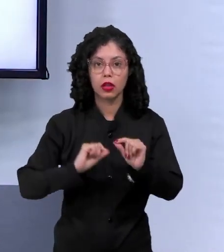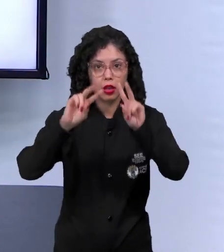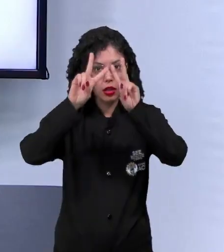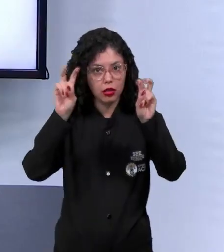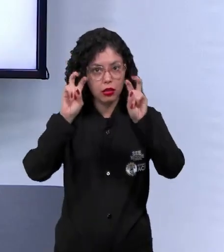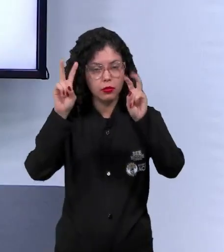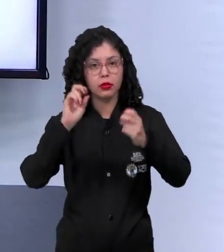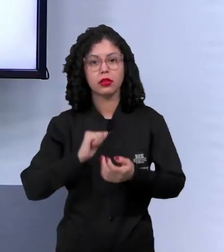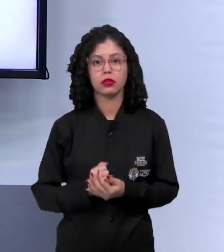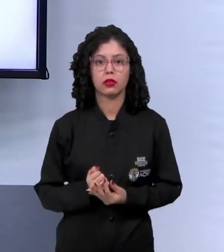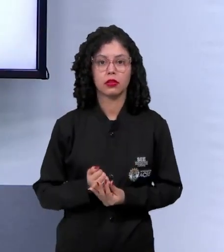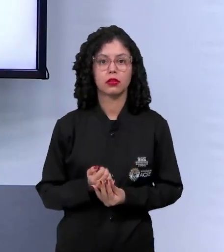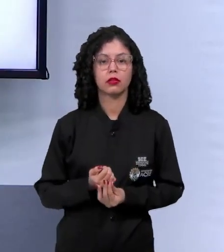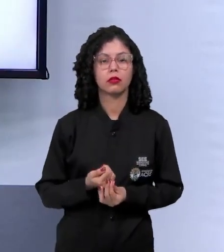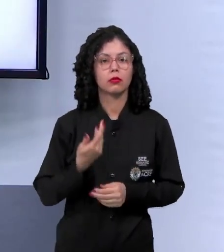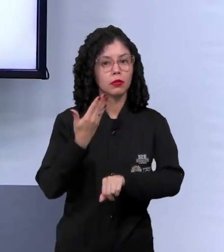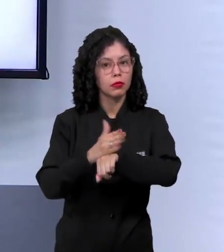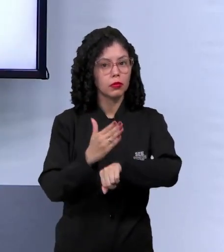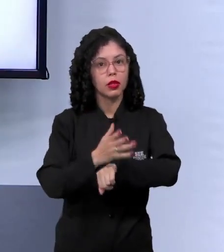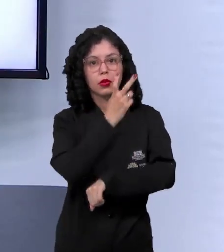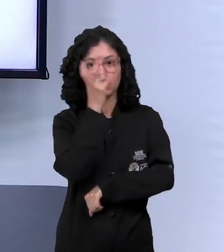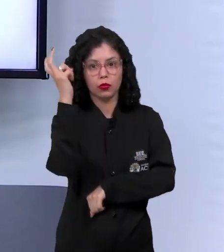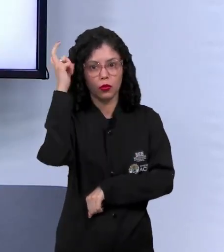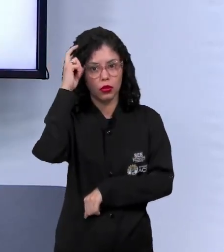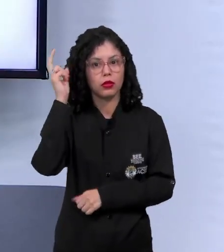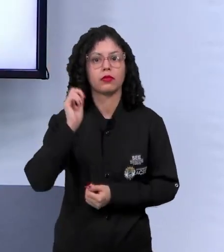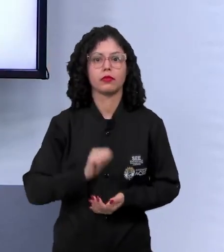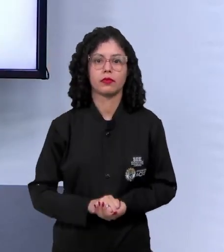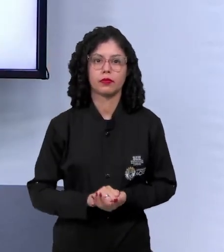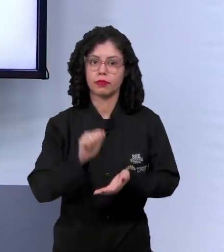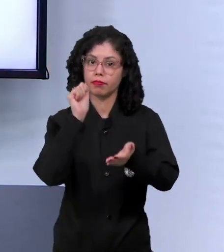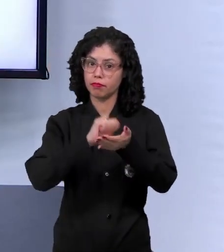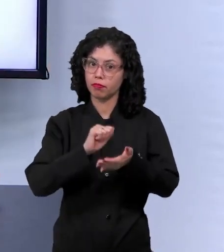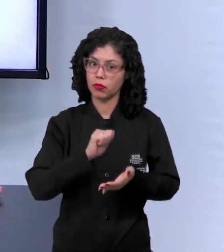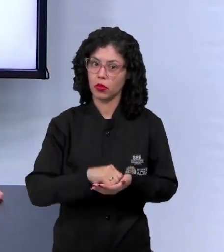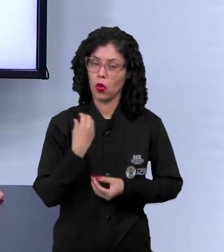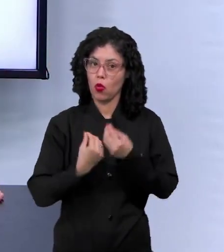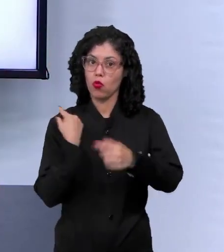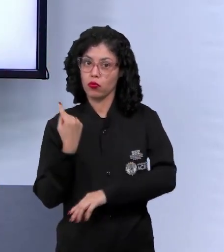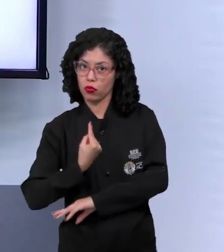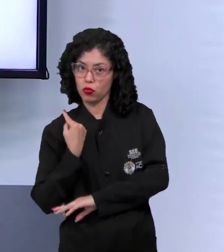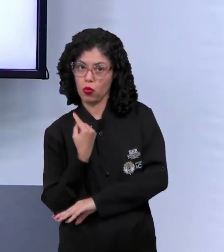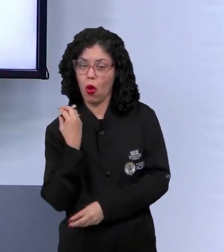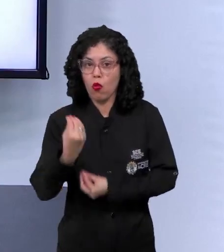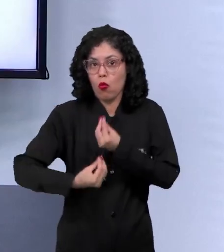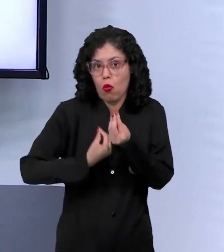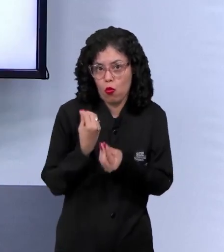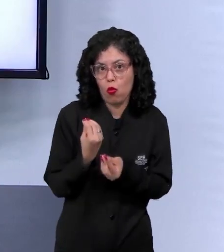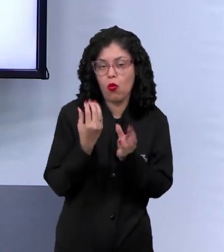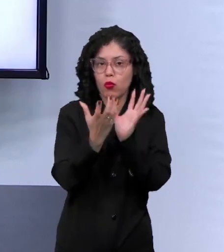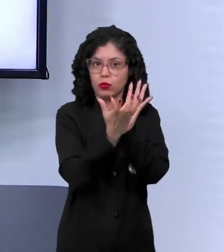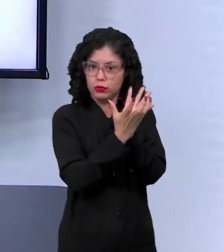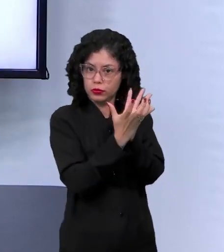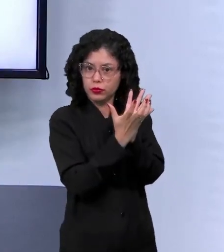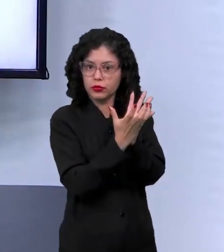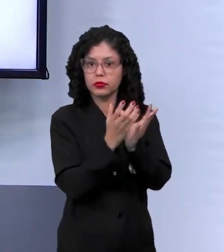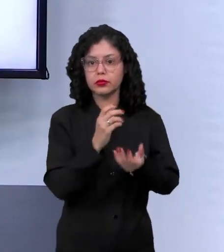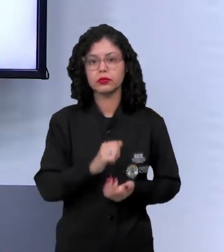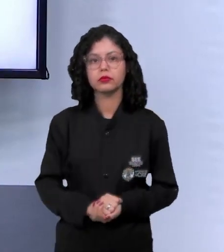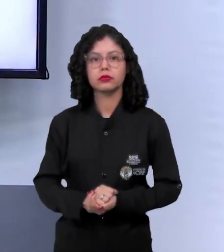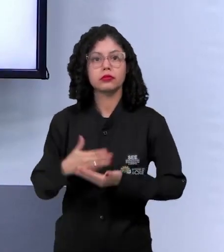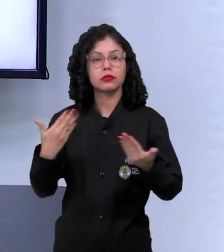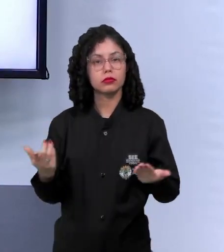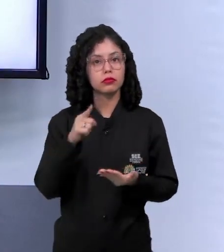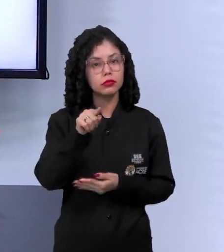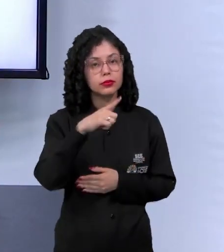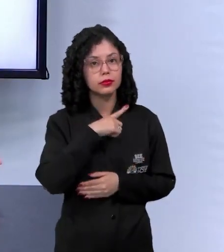de um tema falando sobre as práticas culturais, tanto de forma individual e coletiva, e